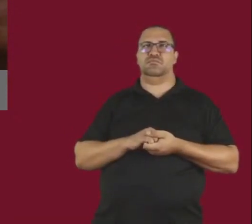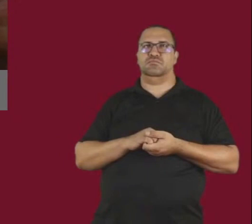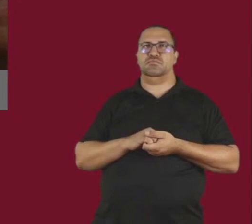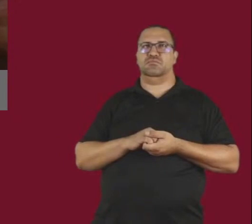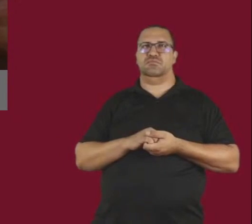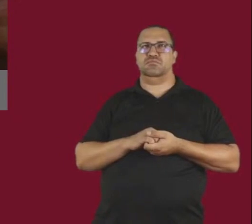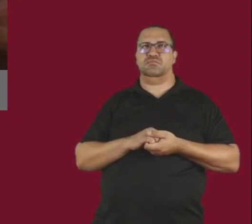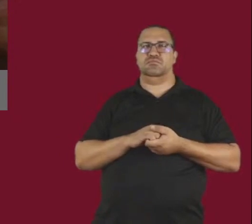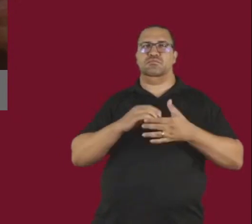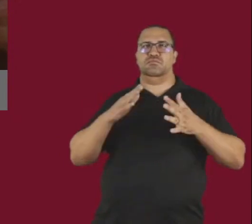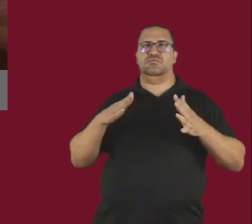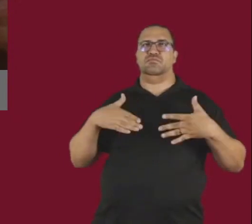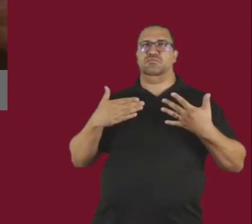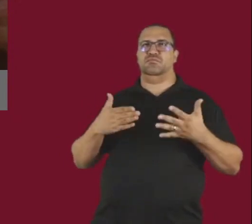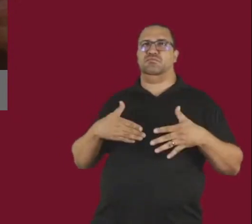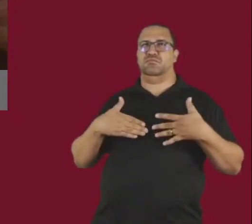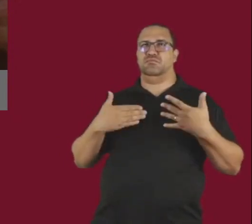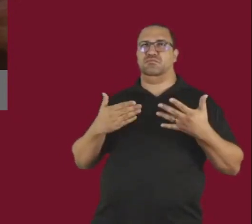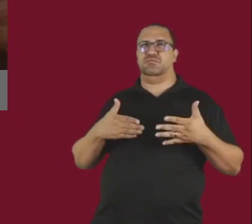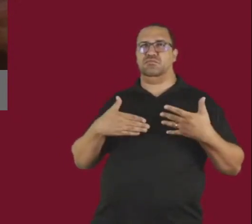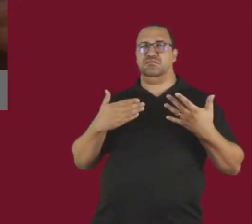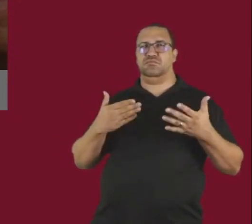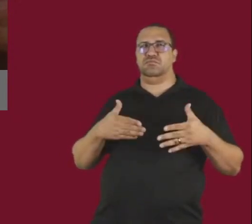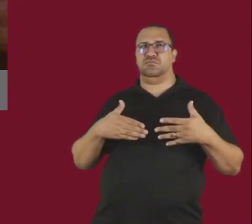é que a alegria é um instrumento de resistência.